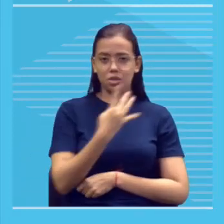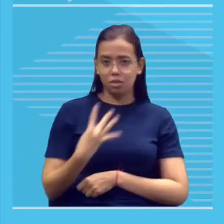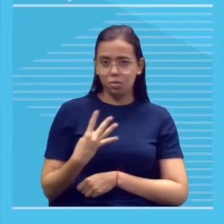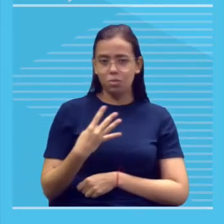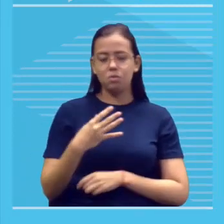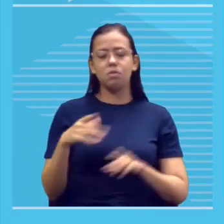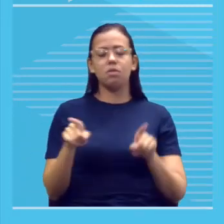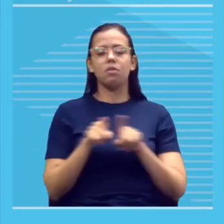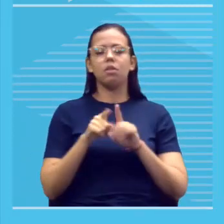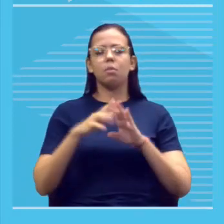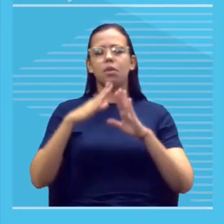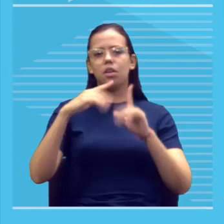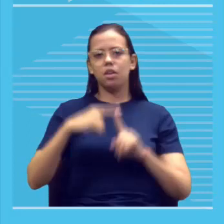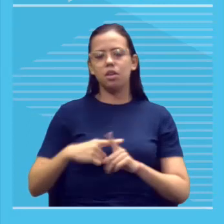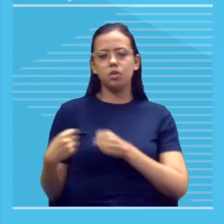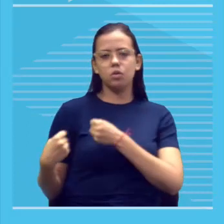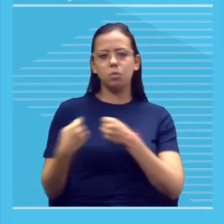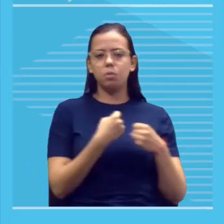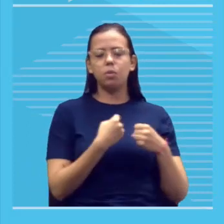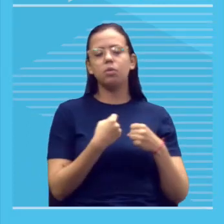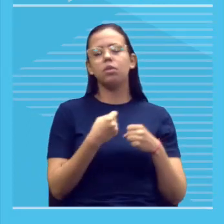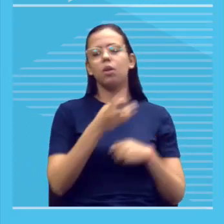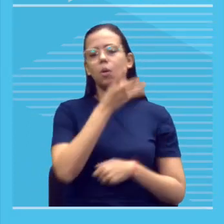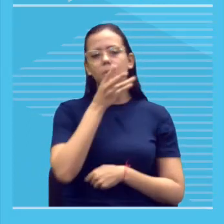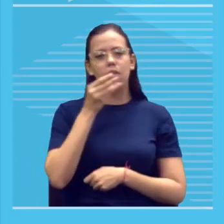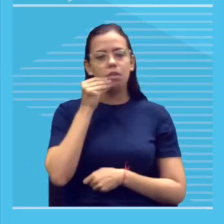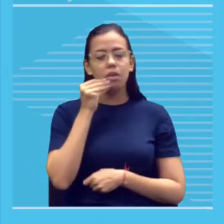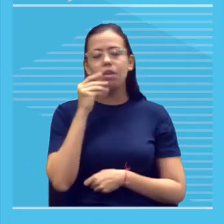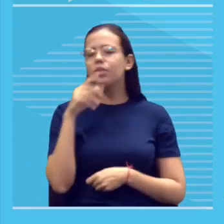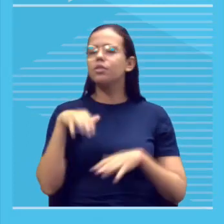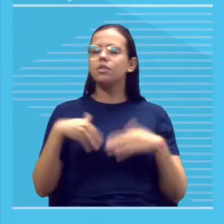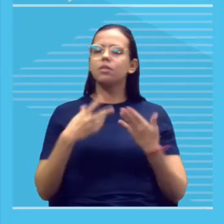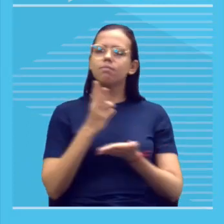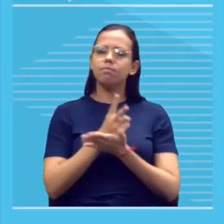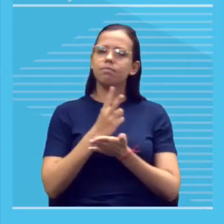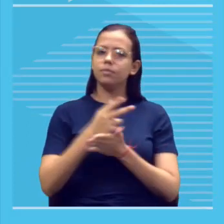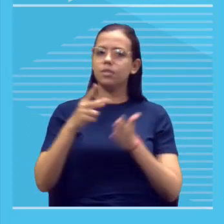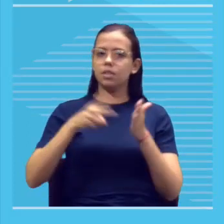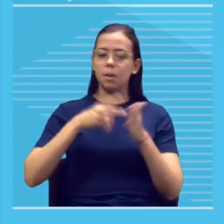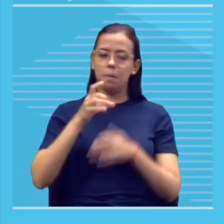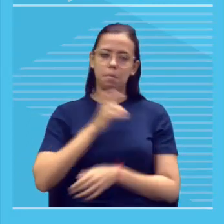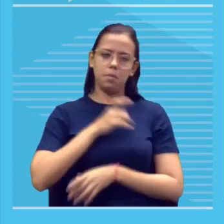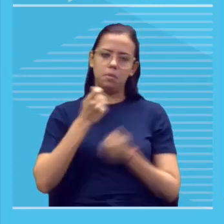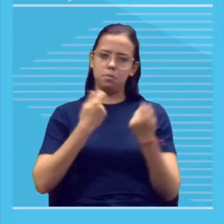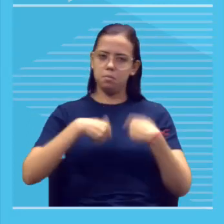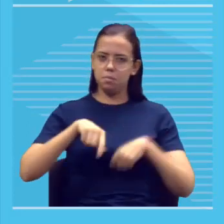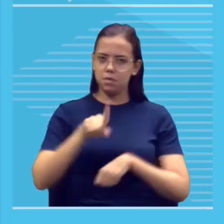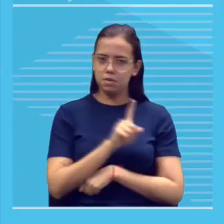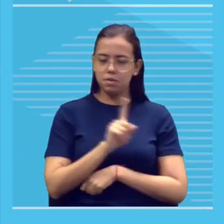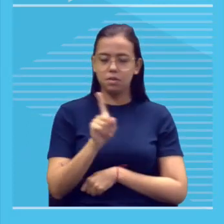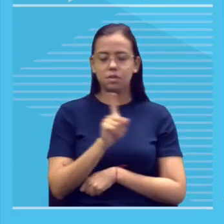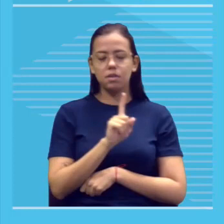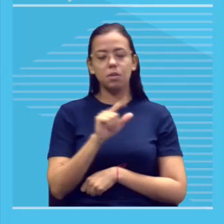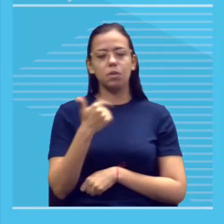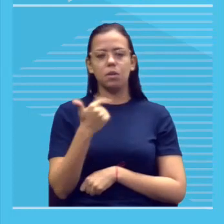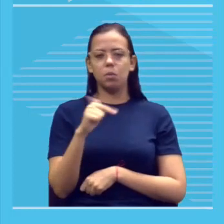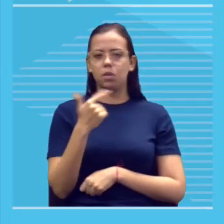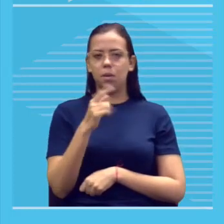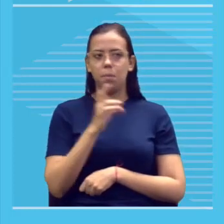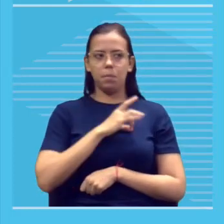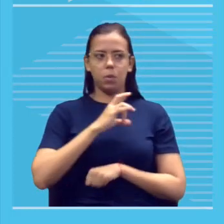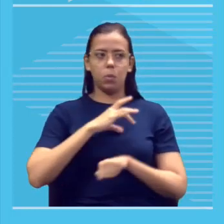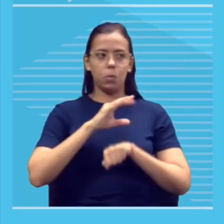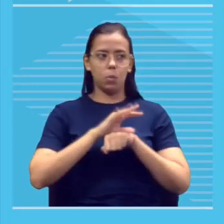Poder e Carisma então Leiam Leiam sempre não tenham medo de ler não tenham medo do conhecimento tá o